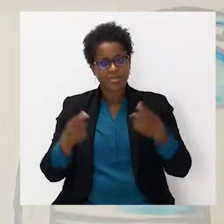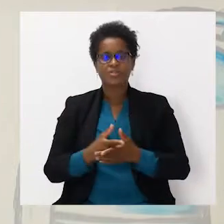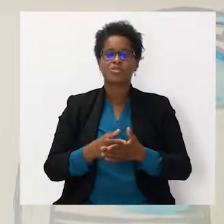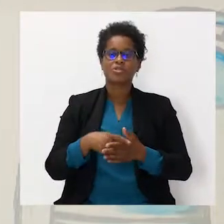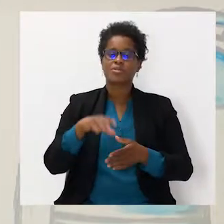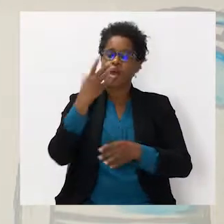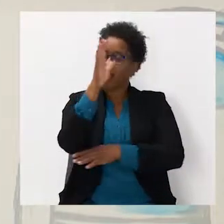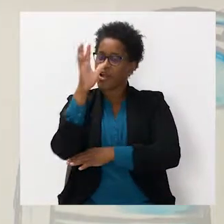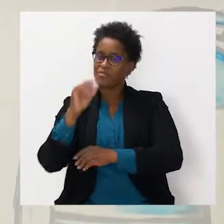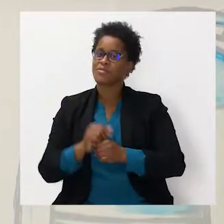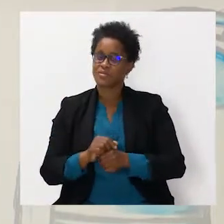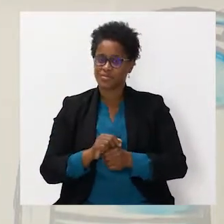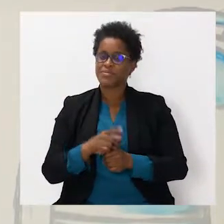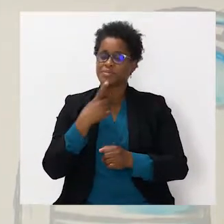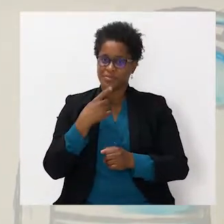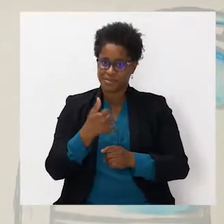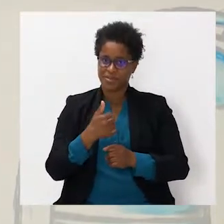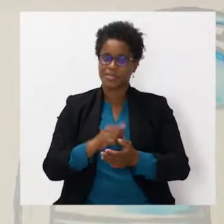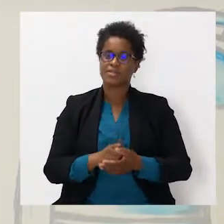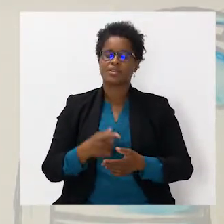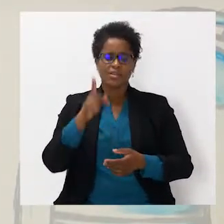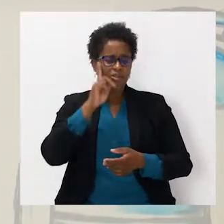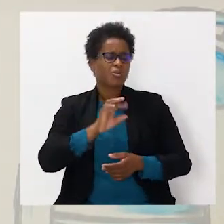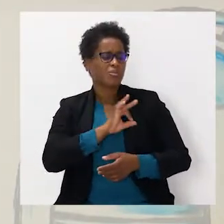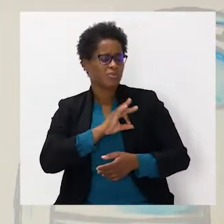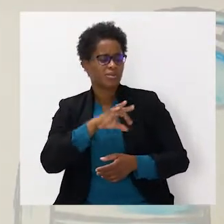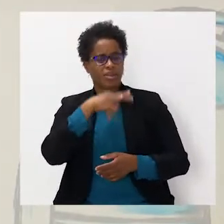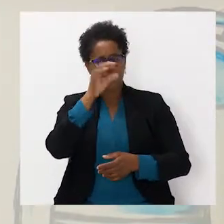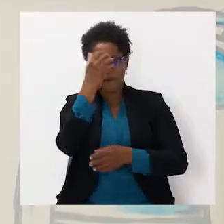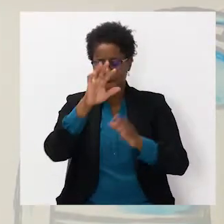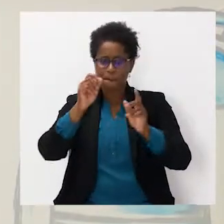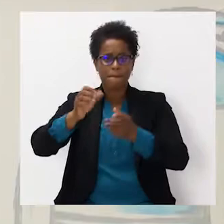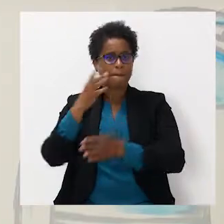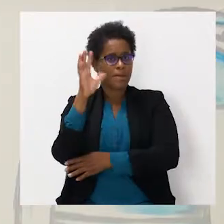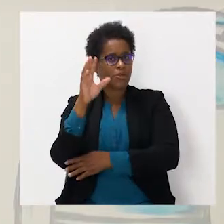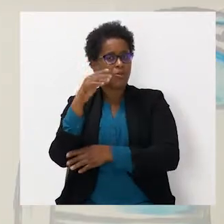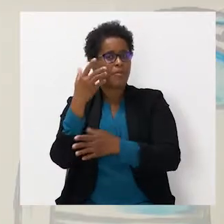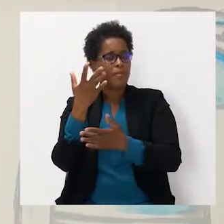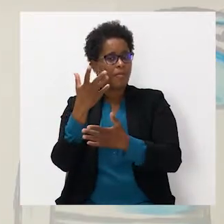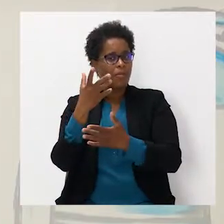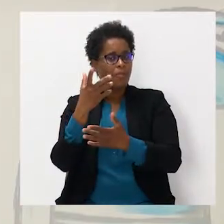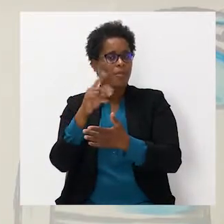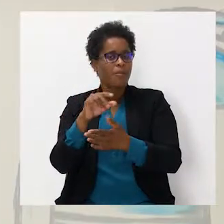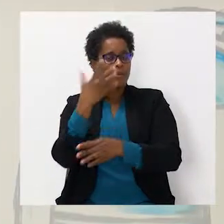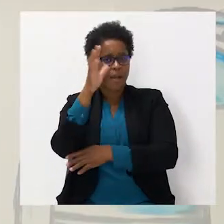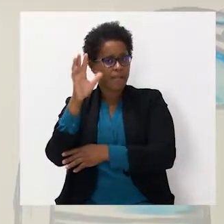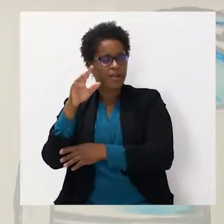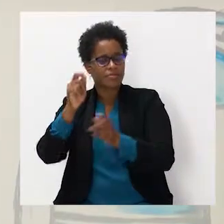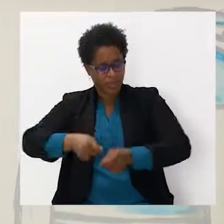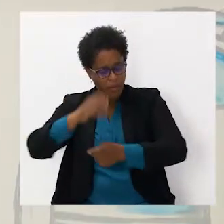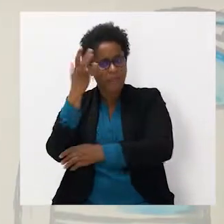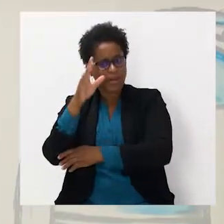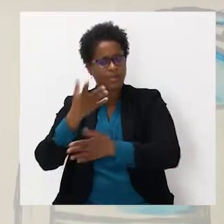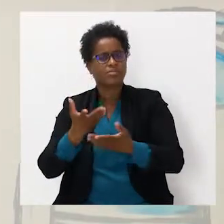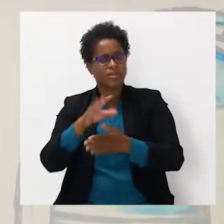a árvore. Muito bem. A professora plantou uma árvore. E a árvore, vocês já sabem,